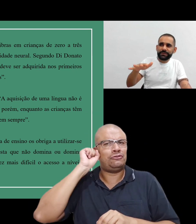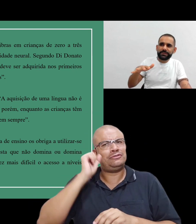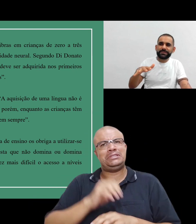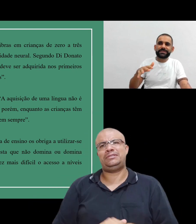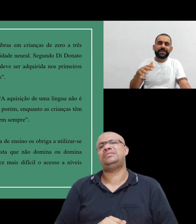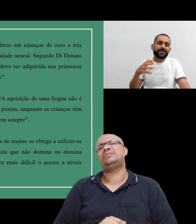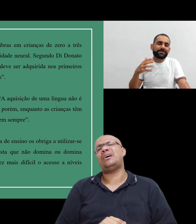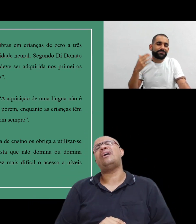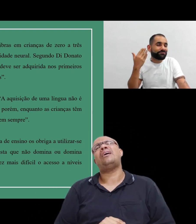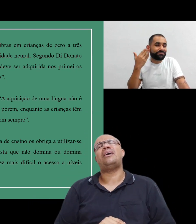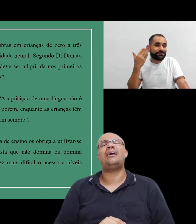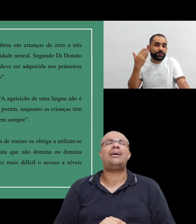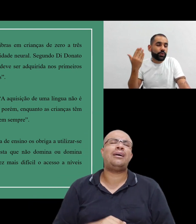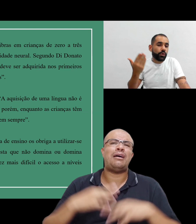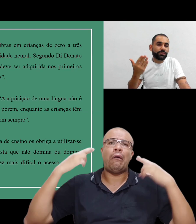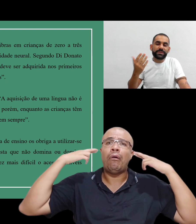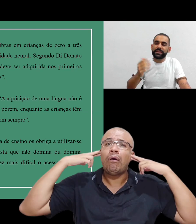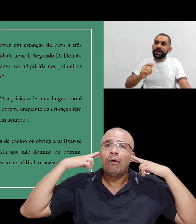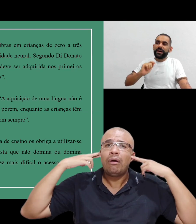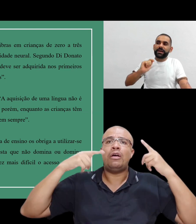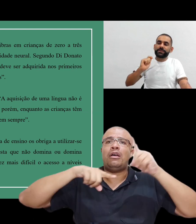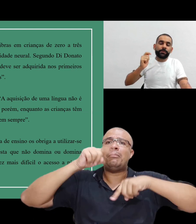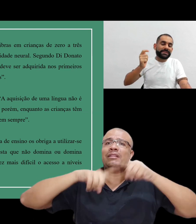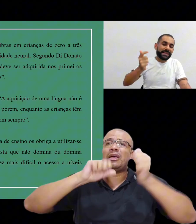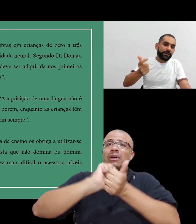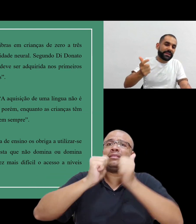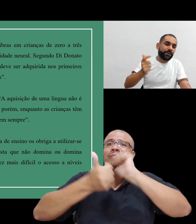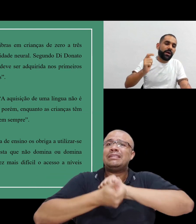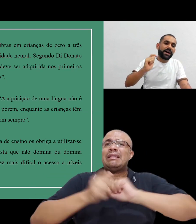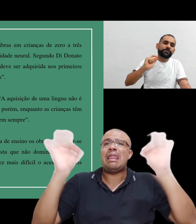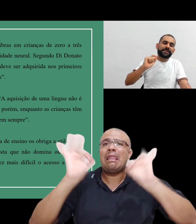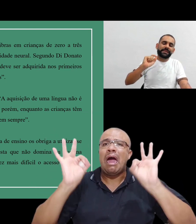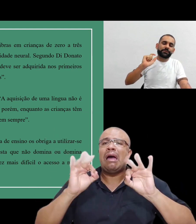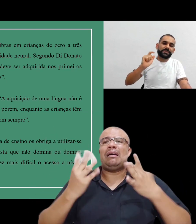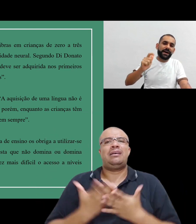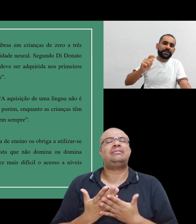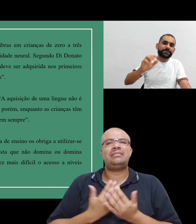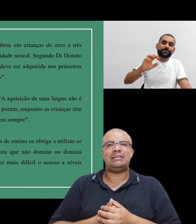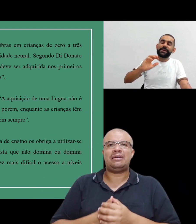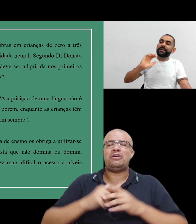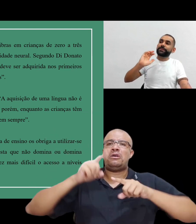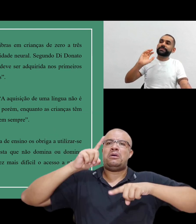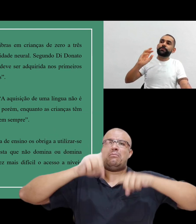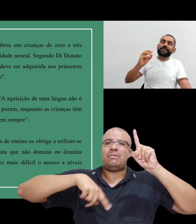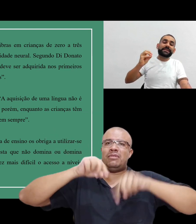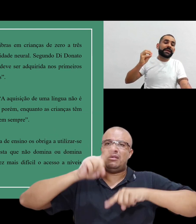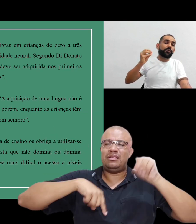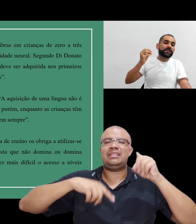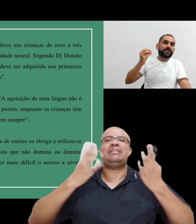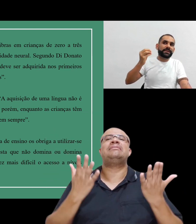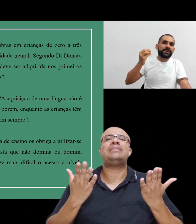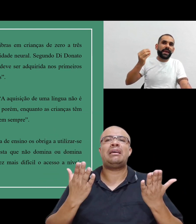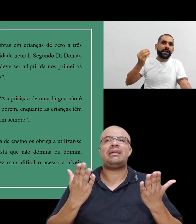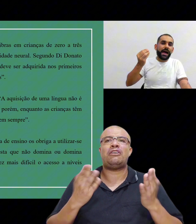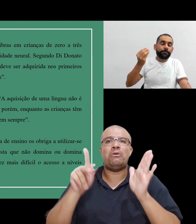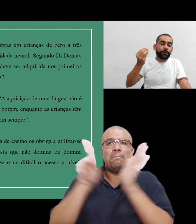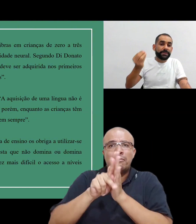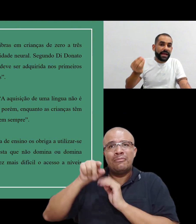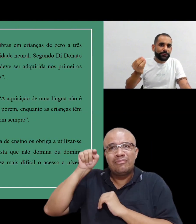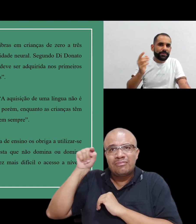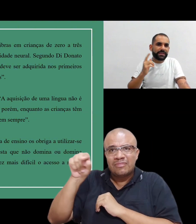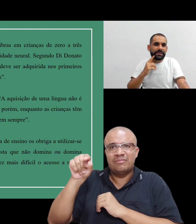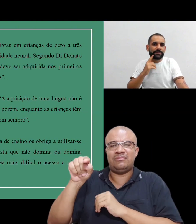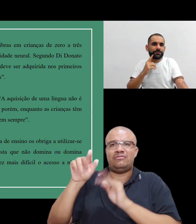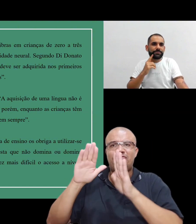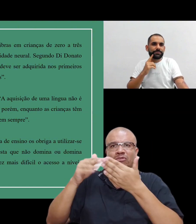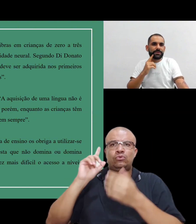pessoas ouvintes e ela não ouve, não tem um material adequado, material didático, não tem um material que é